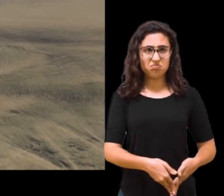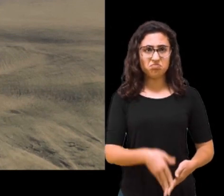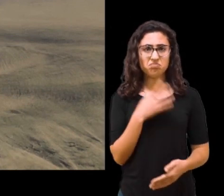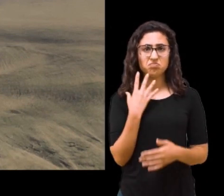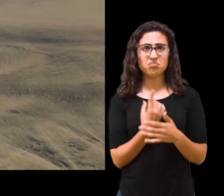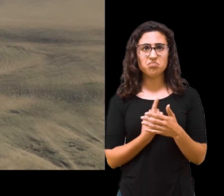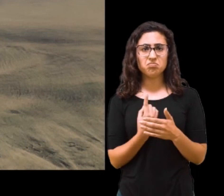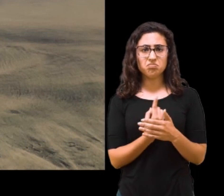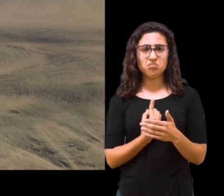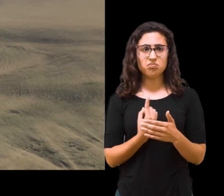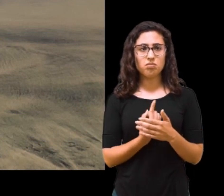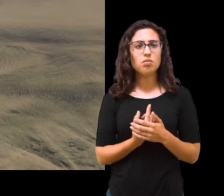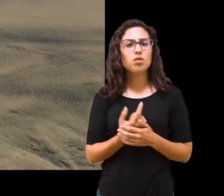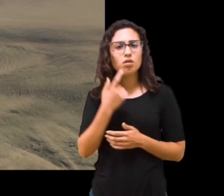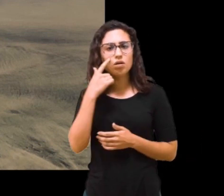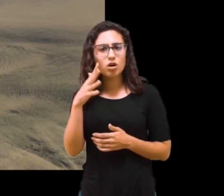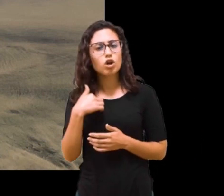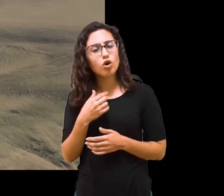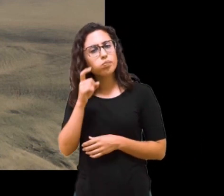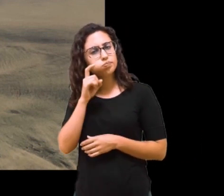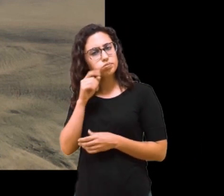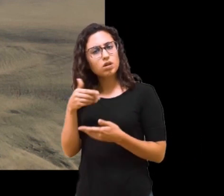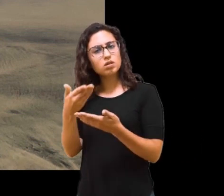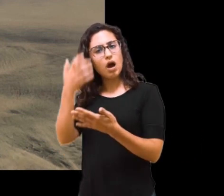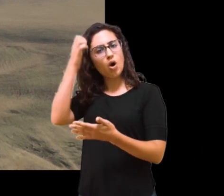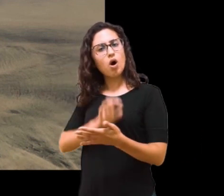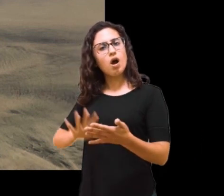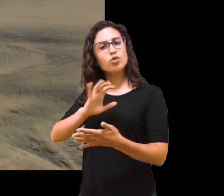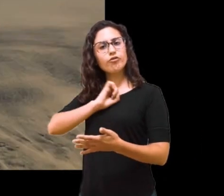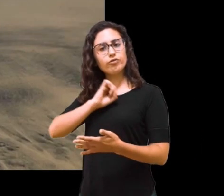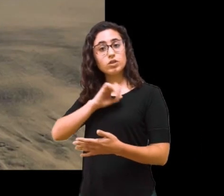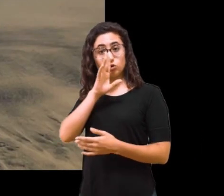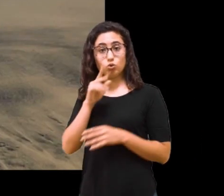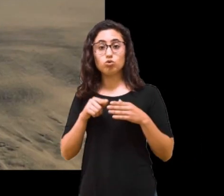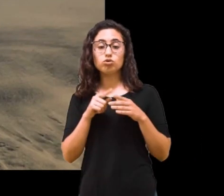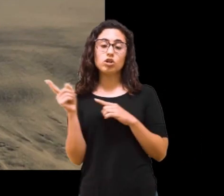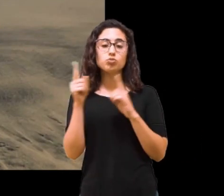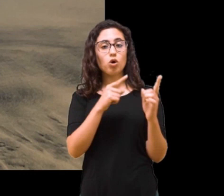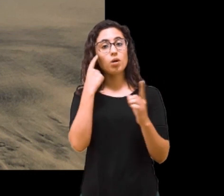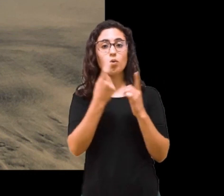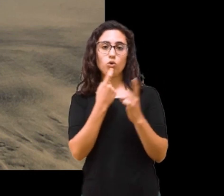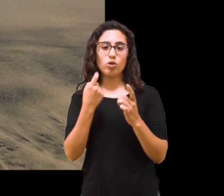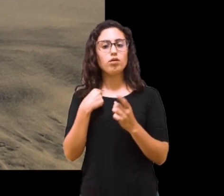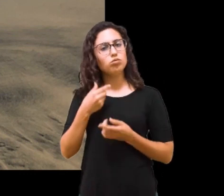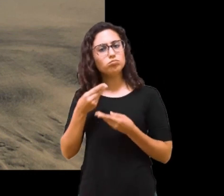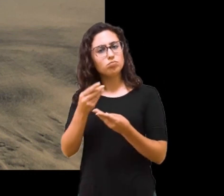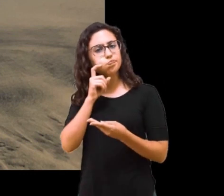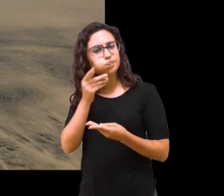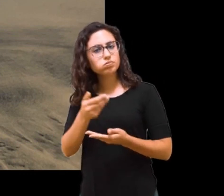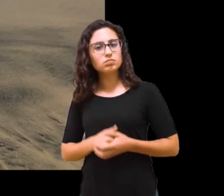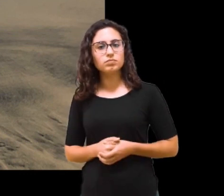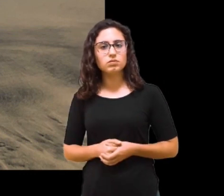meu reino, enquanto não arranjais transporte para a vossa terra. E nós? Vós passais a pertencer ao meu séquito,